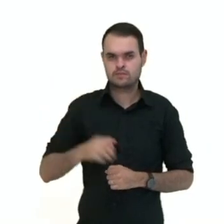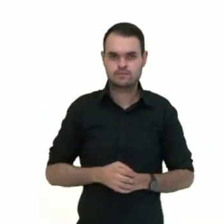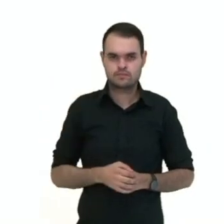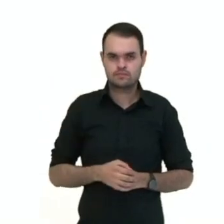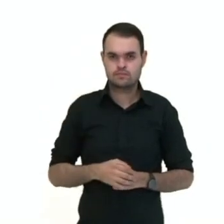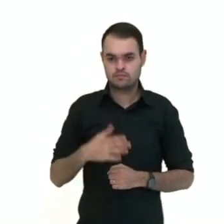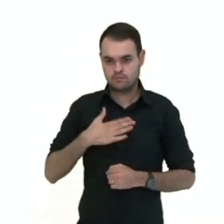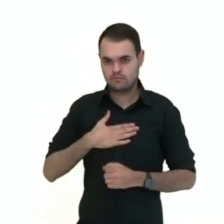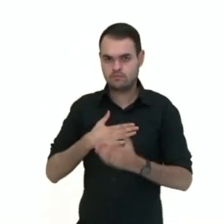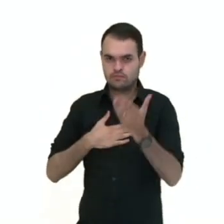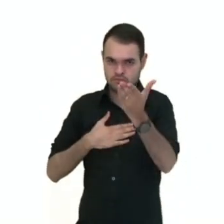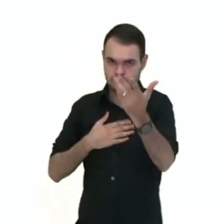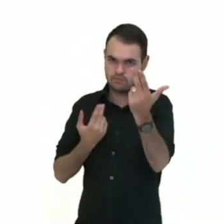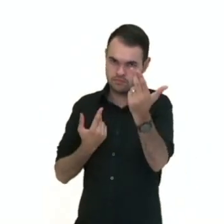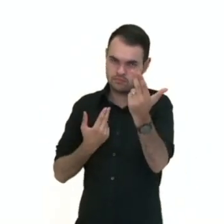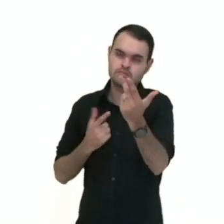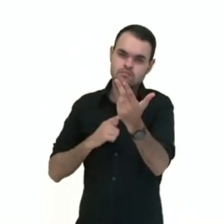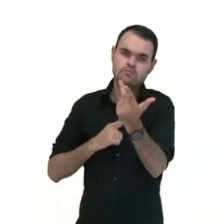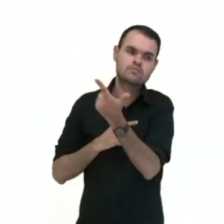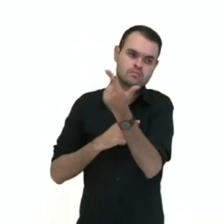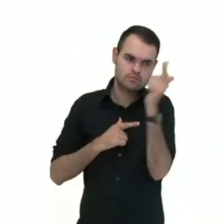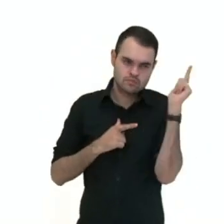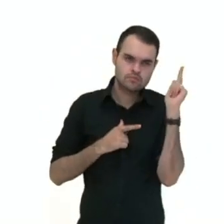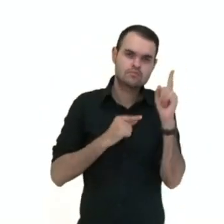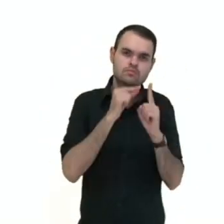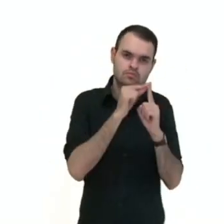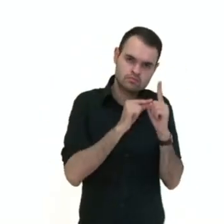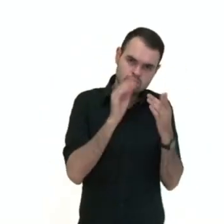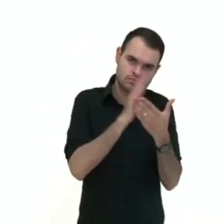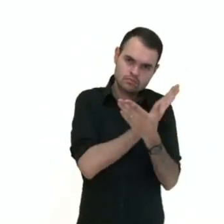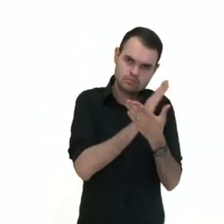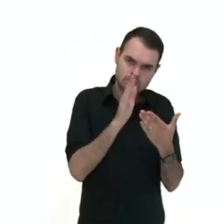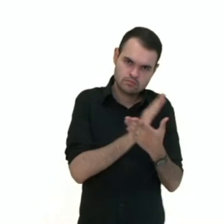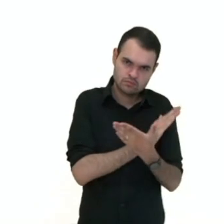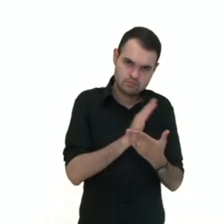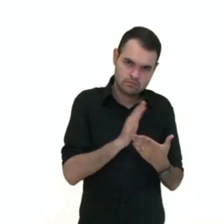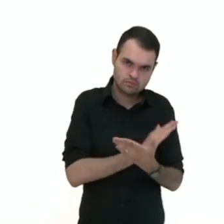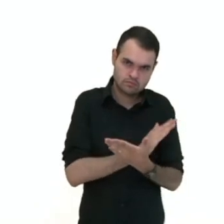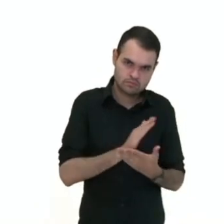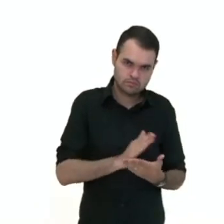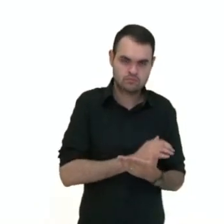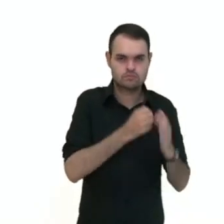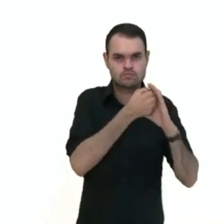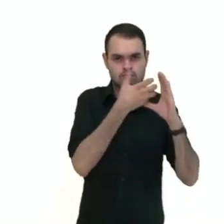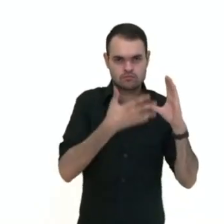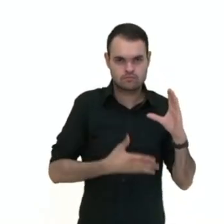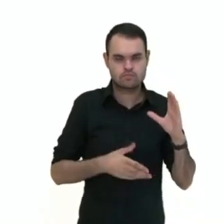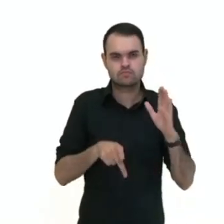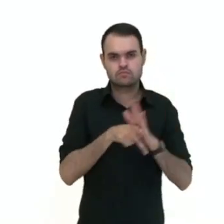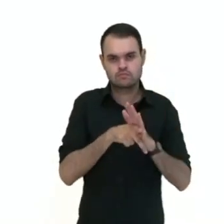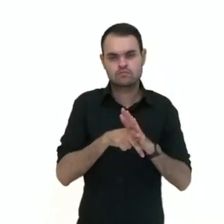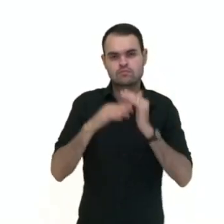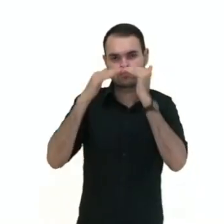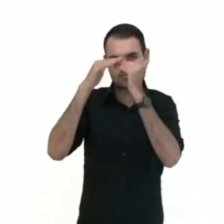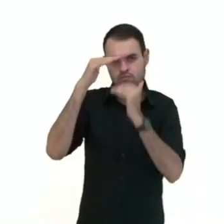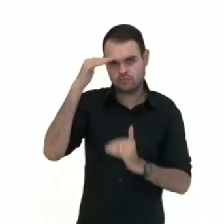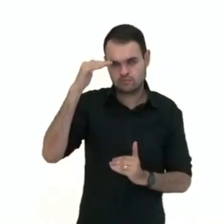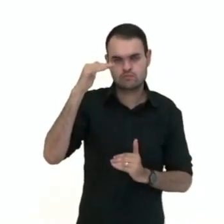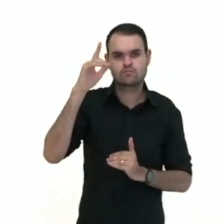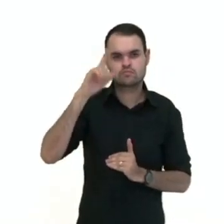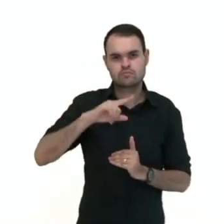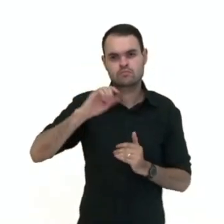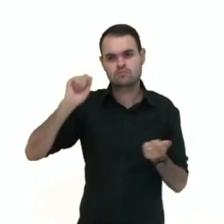que existem outras divisões dentro dessa organização das categorias taxonômicas, tá? Que são